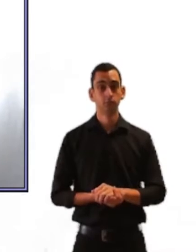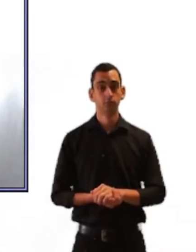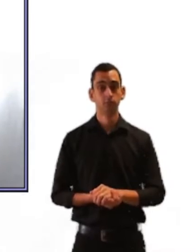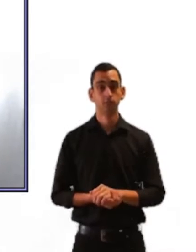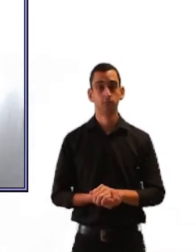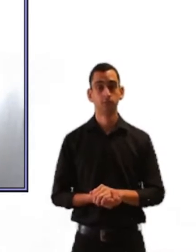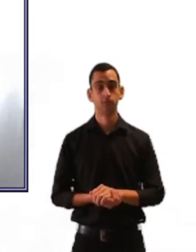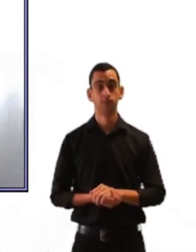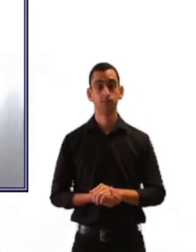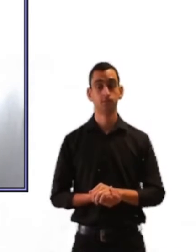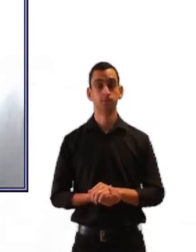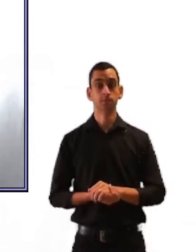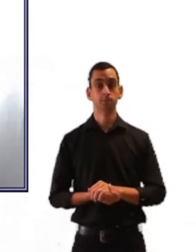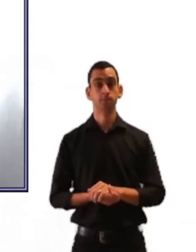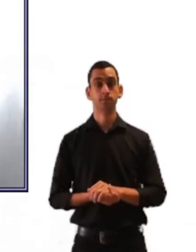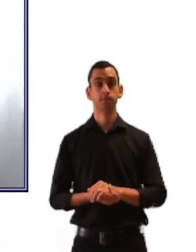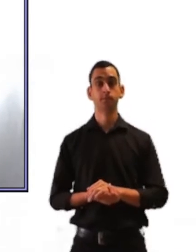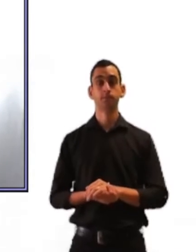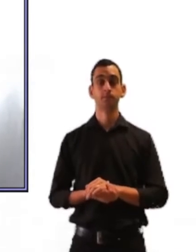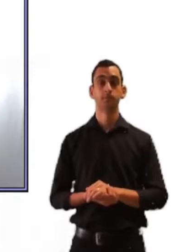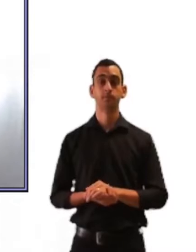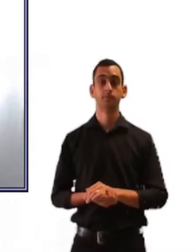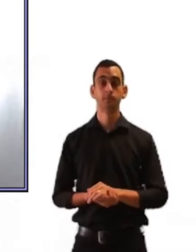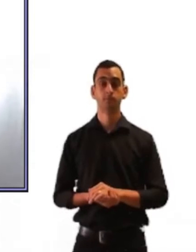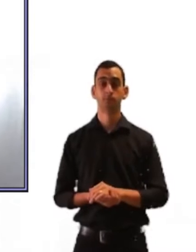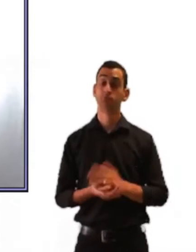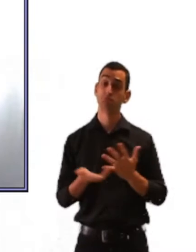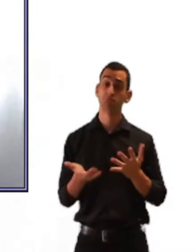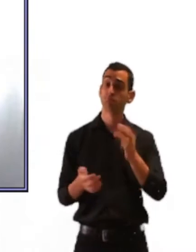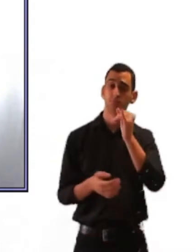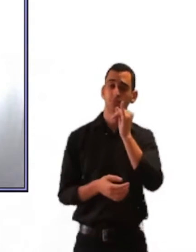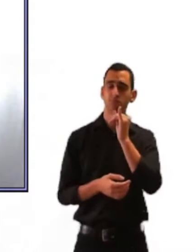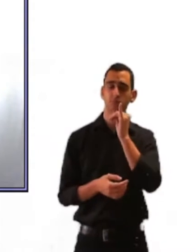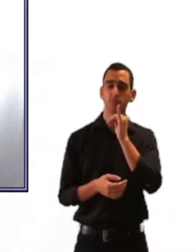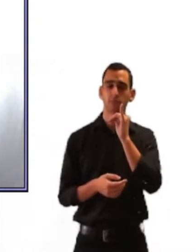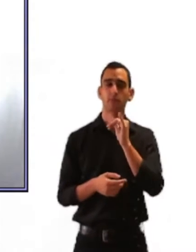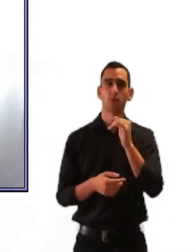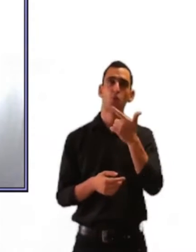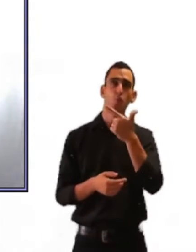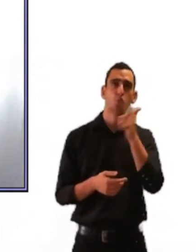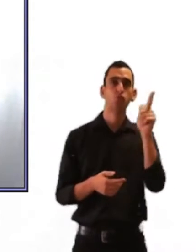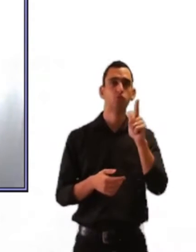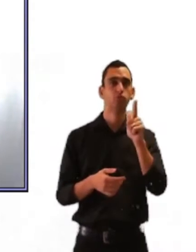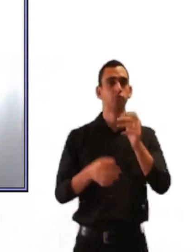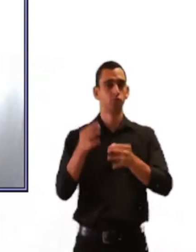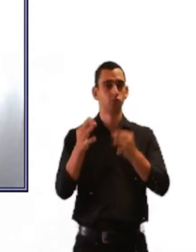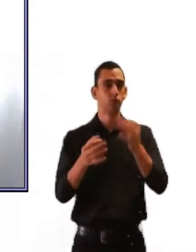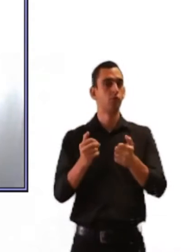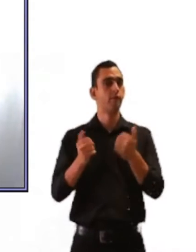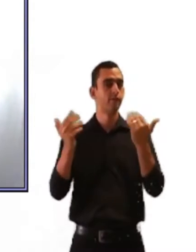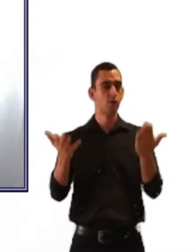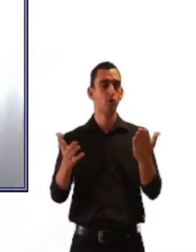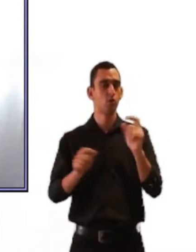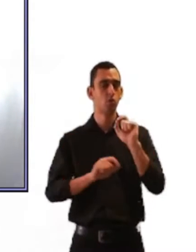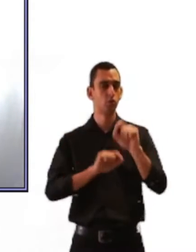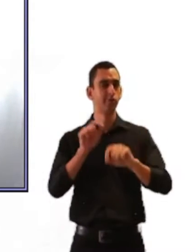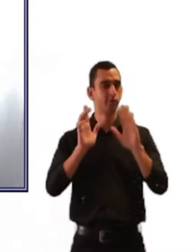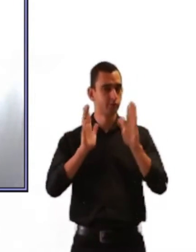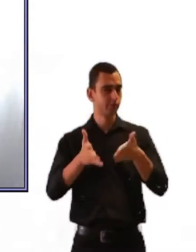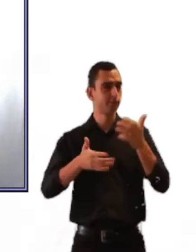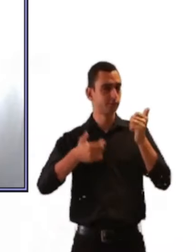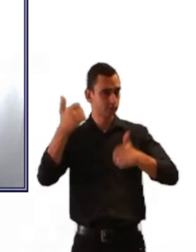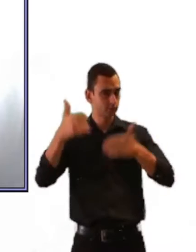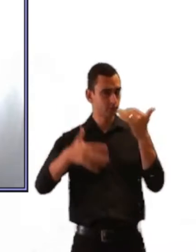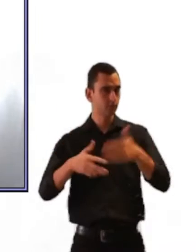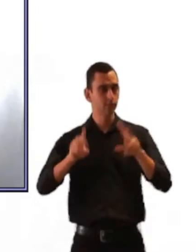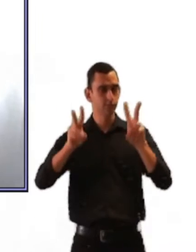Um exemplo, né, de fator extrajurídico também, que foi muito falado à época e